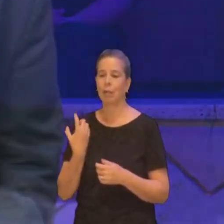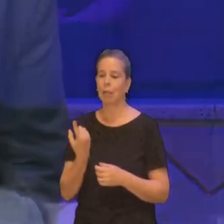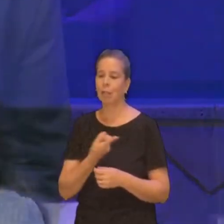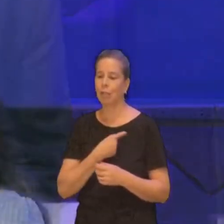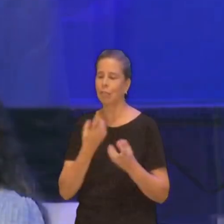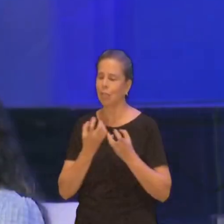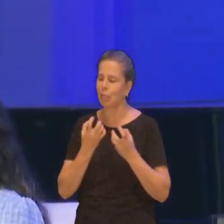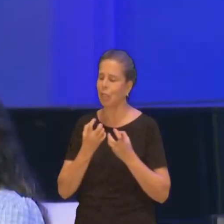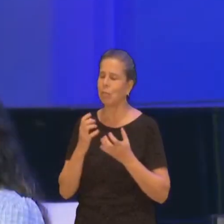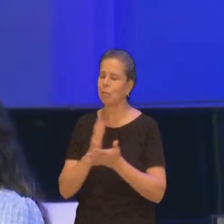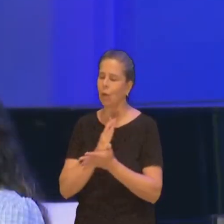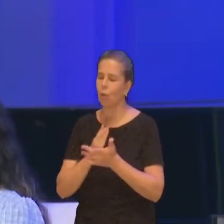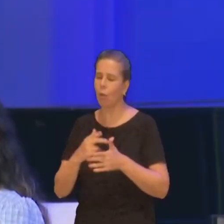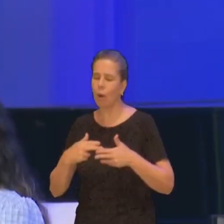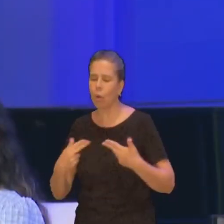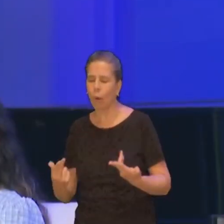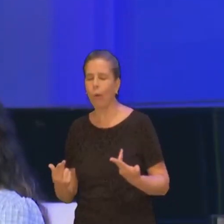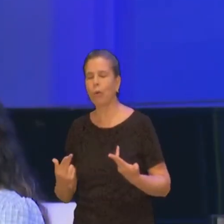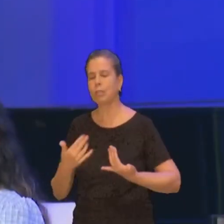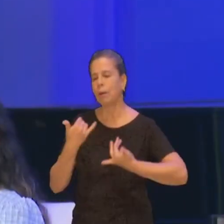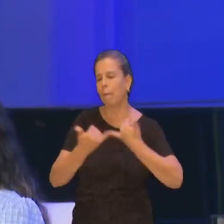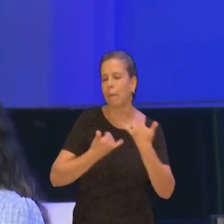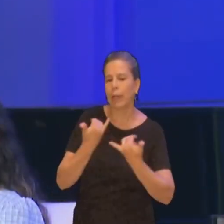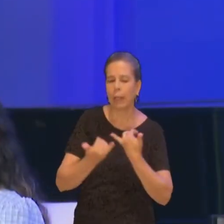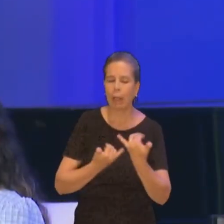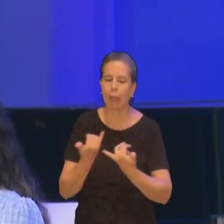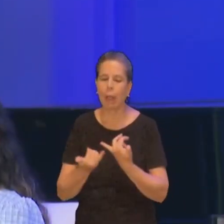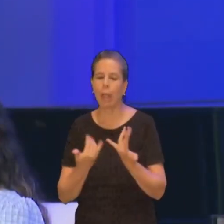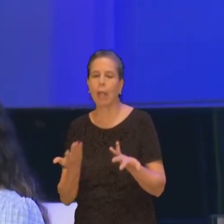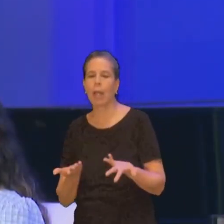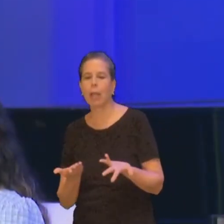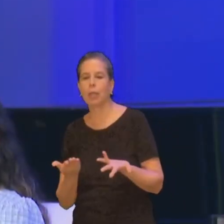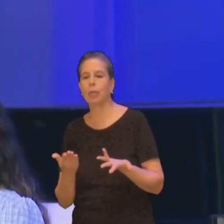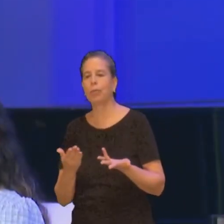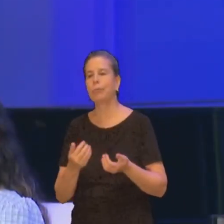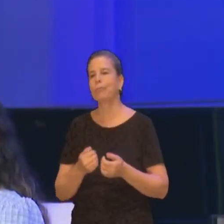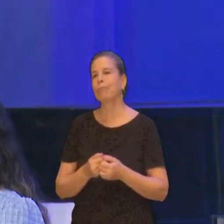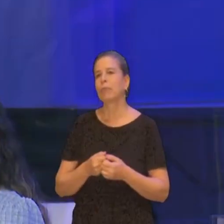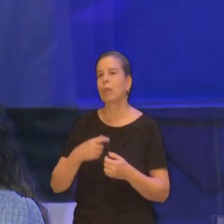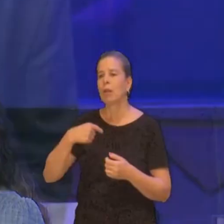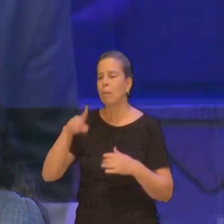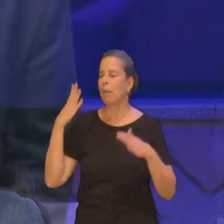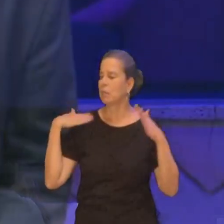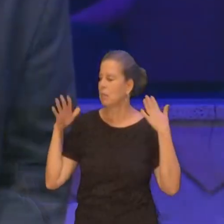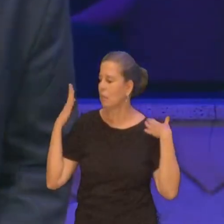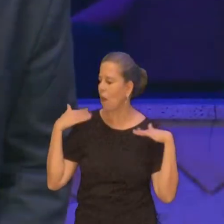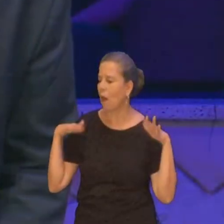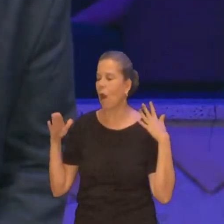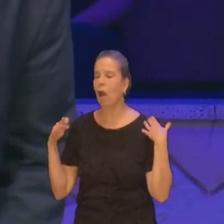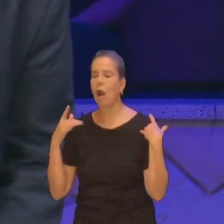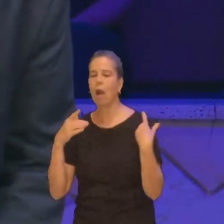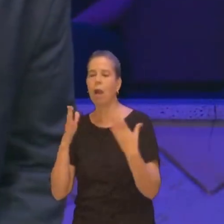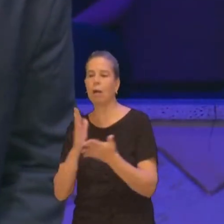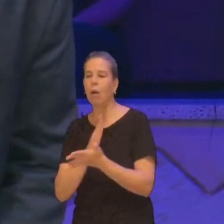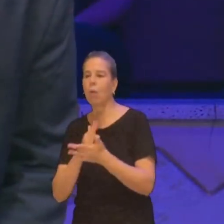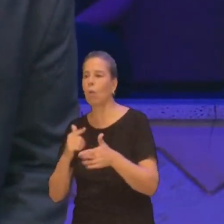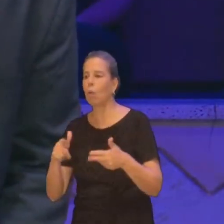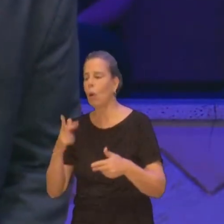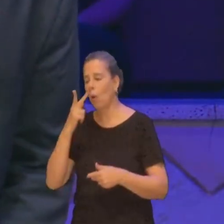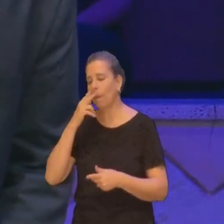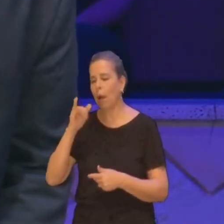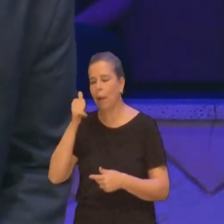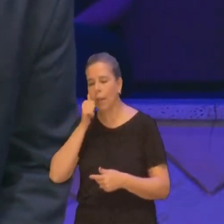alguma coisa, algum brinquedo, ou algum tipo de evento, e os pais, com todo aquele olhar